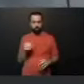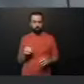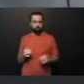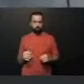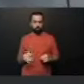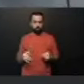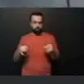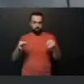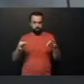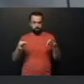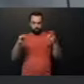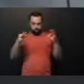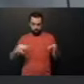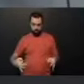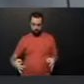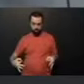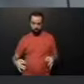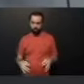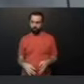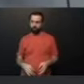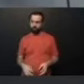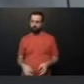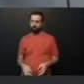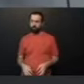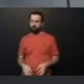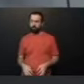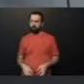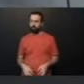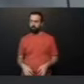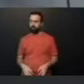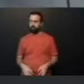partes da vitamina.